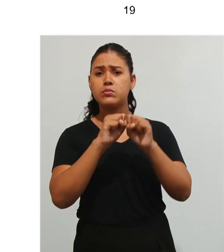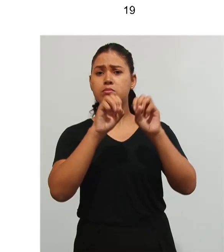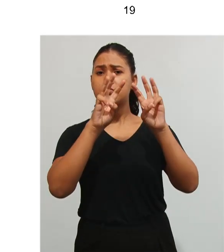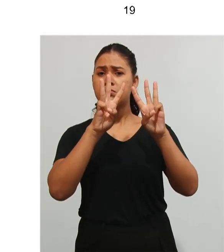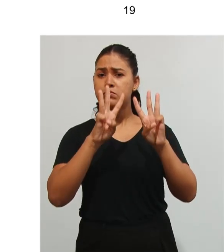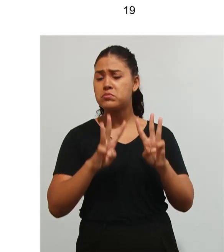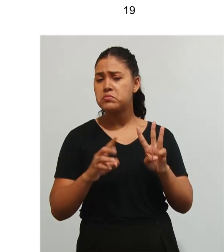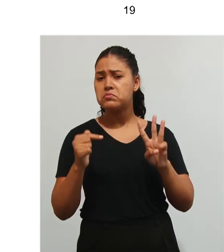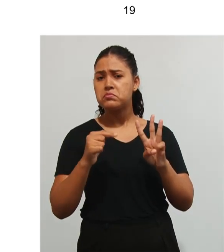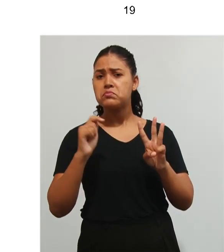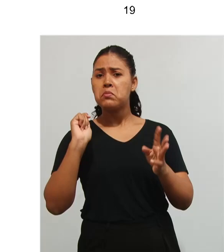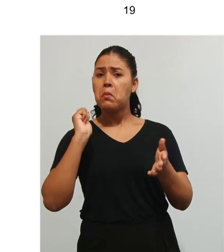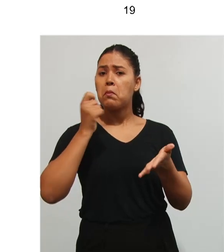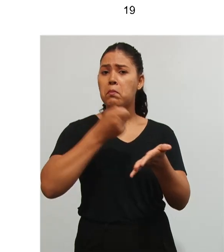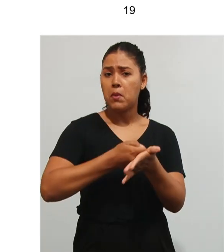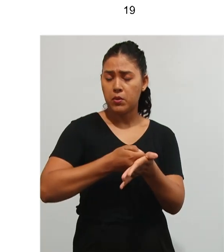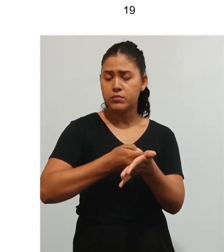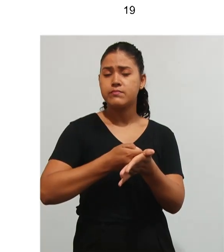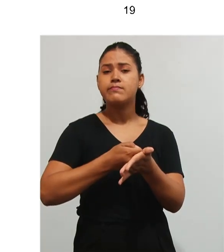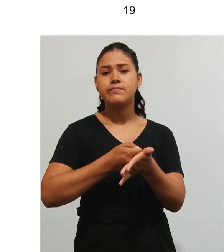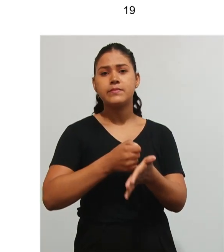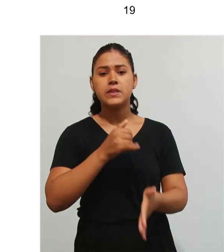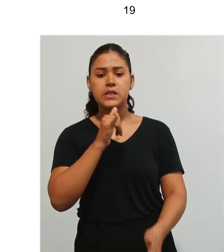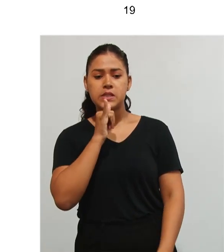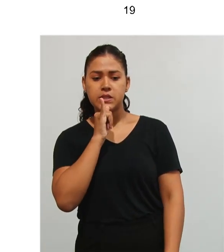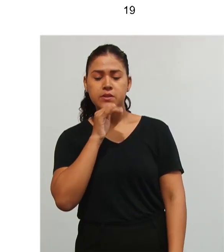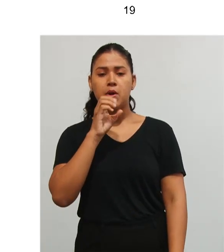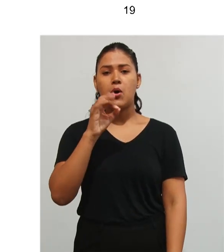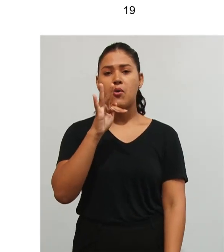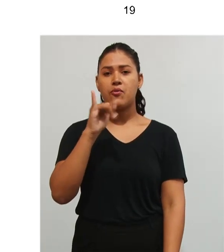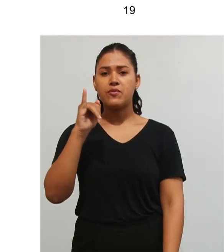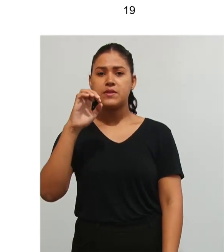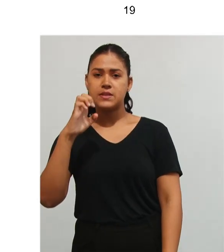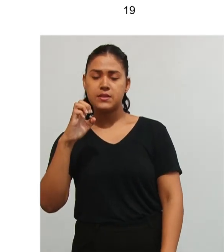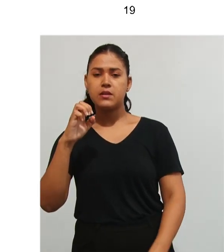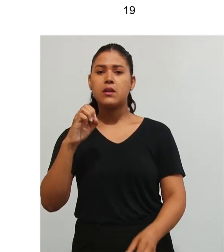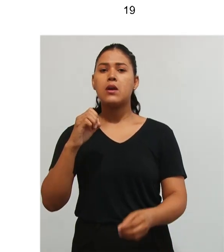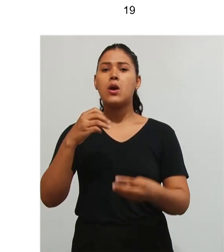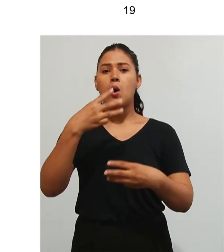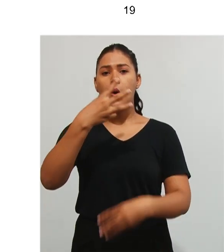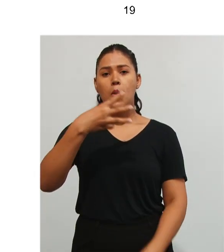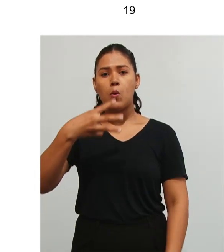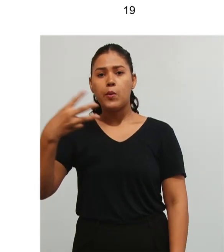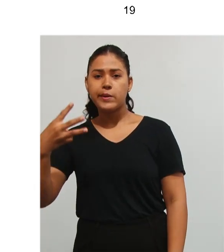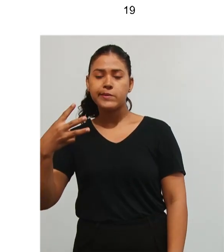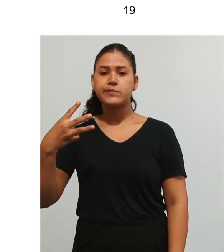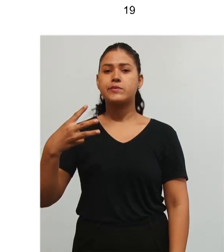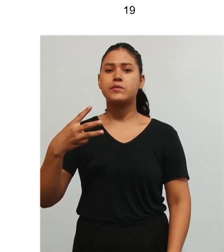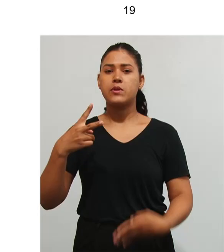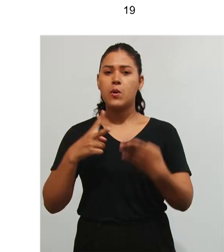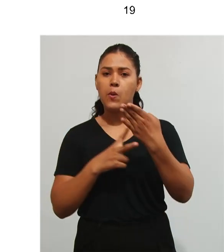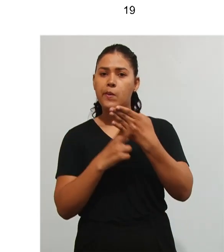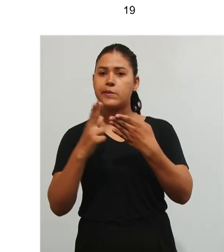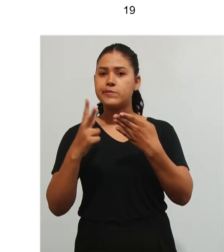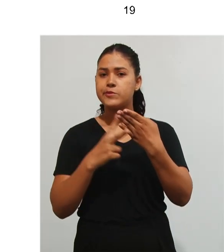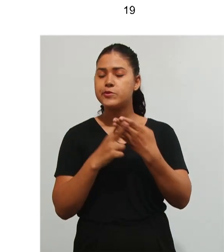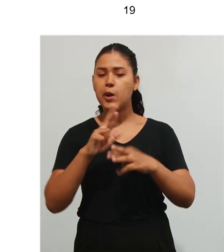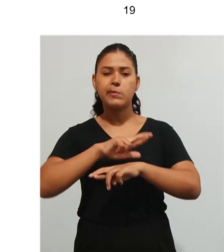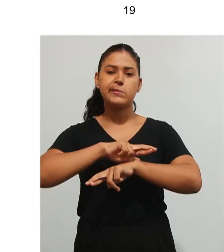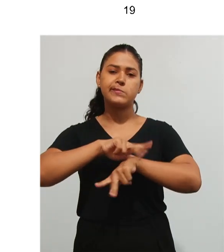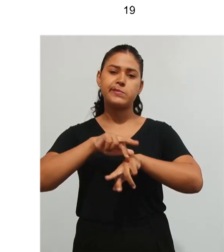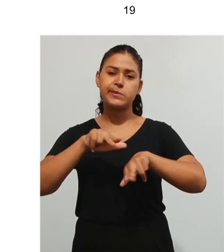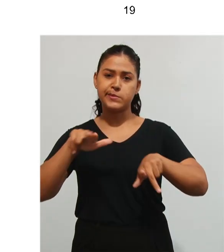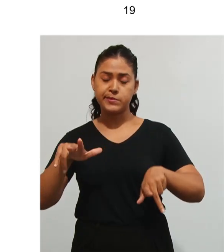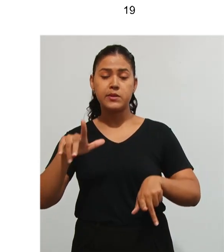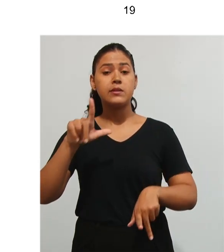ou seja, eles são pagos, como o pacote Office, o Windows, Photoshop, dentre outros. E nós temos alguns